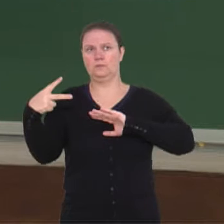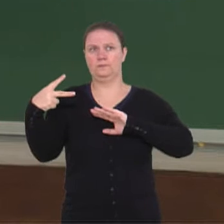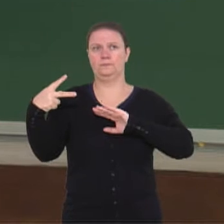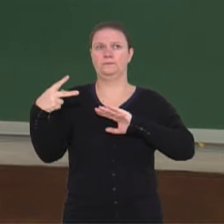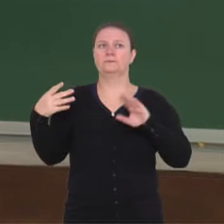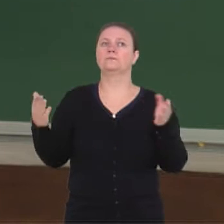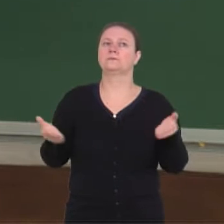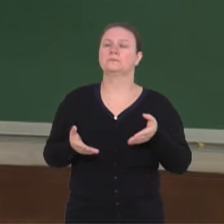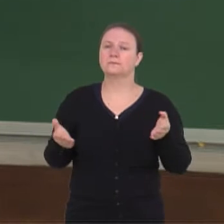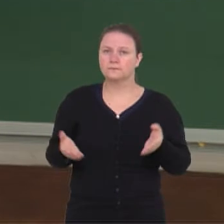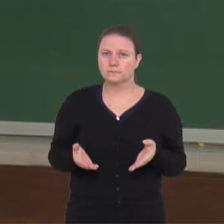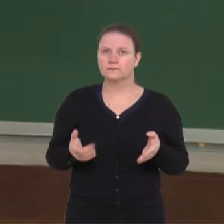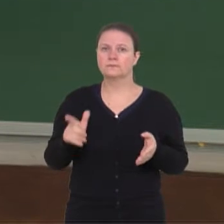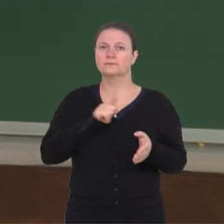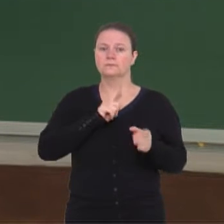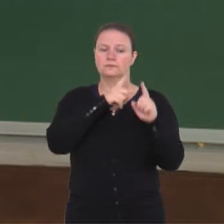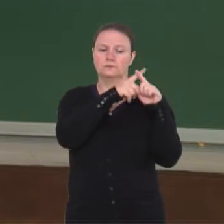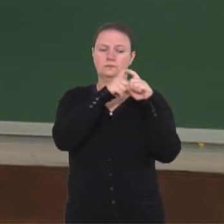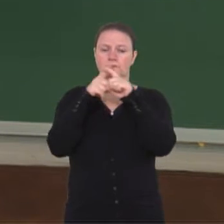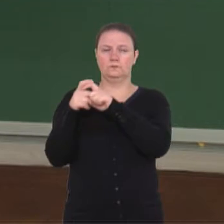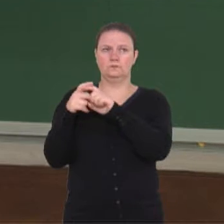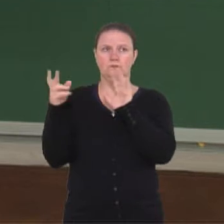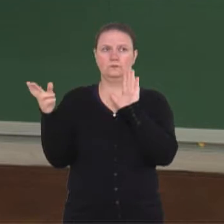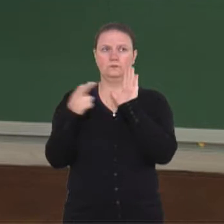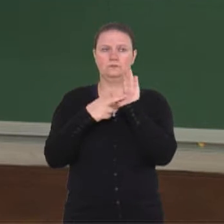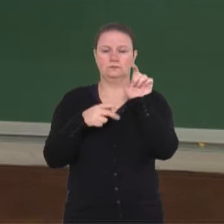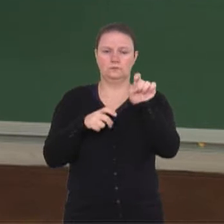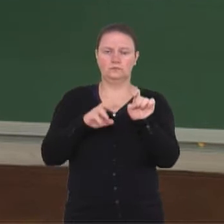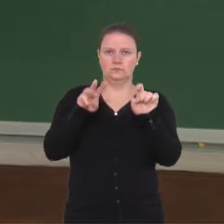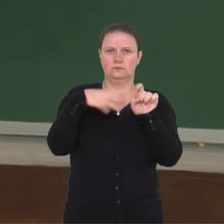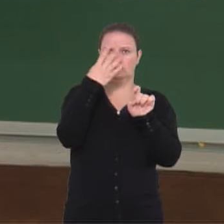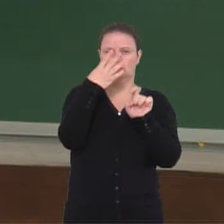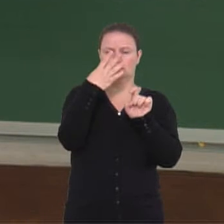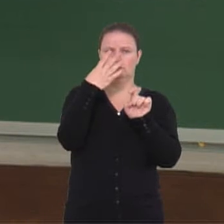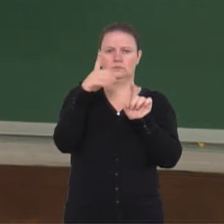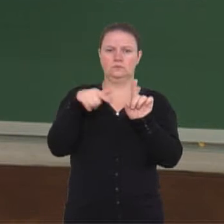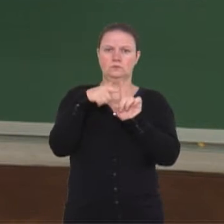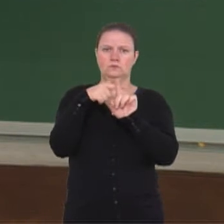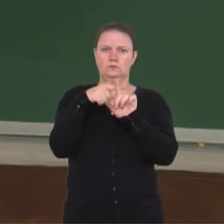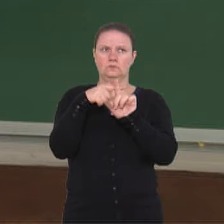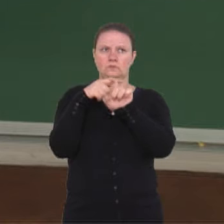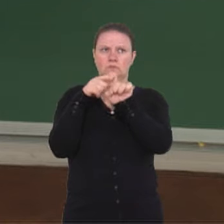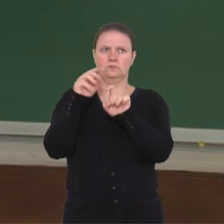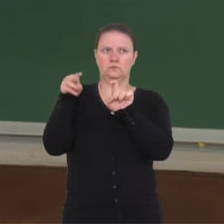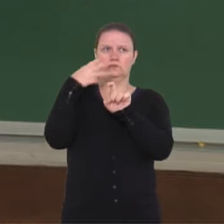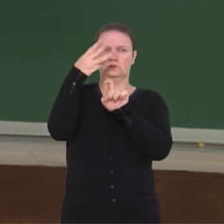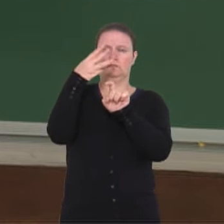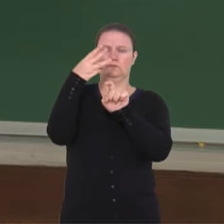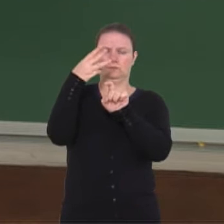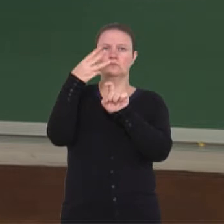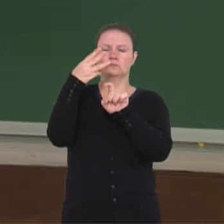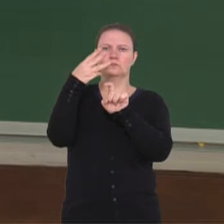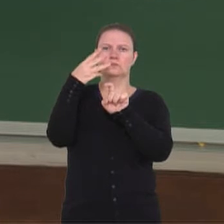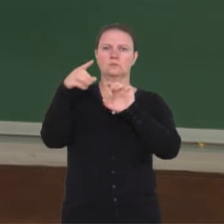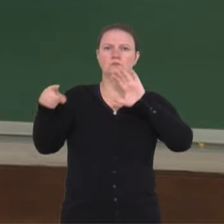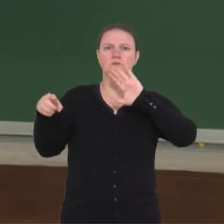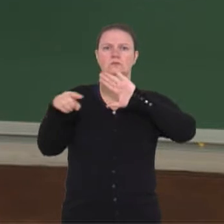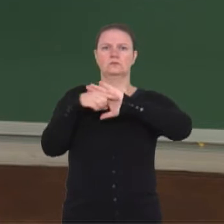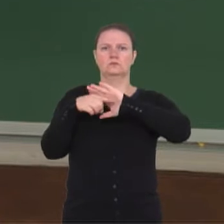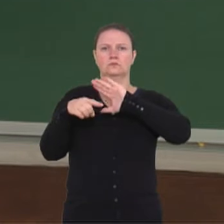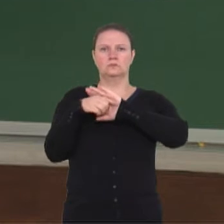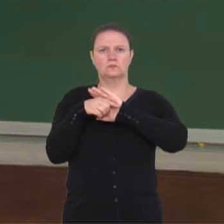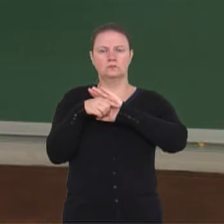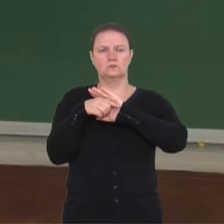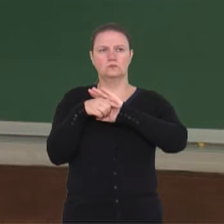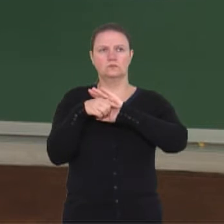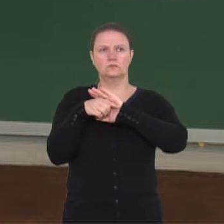forma, eu tenho o polinômio como resultado, é x a quarta mais x a terceira, já que não teve nenhum processo aqui que o juntassem, porque